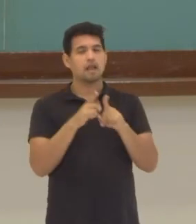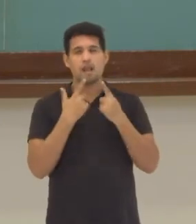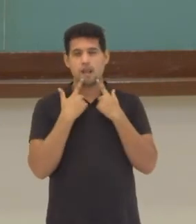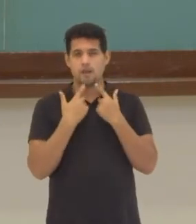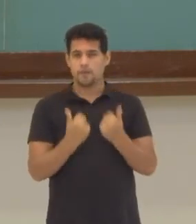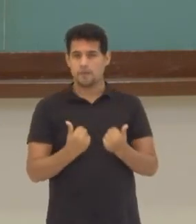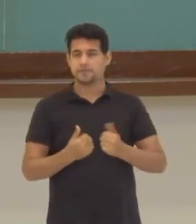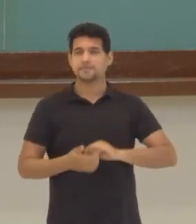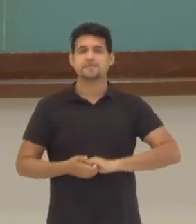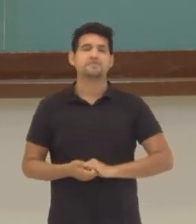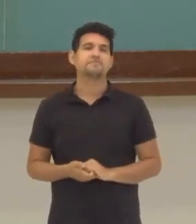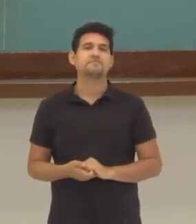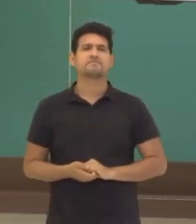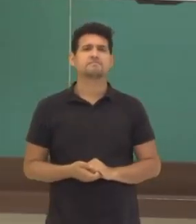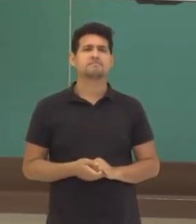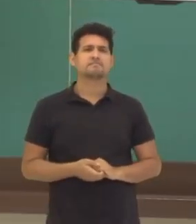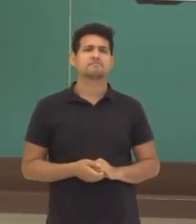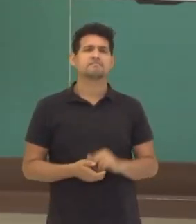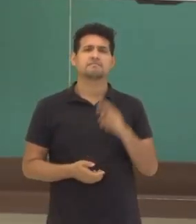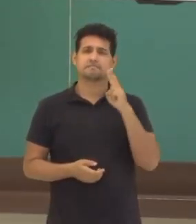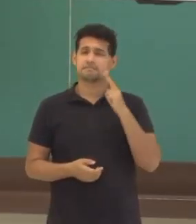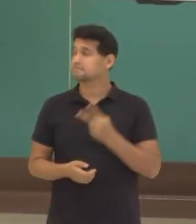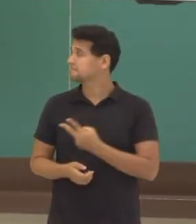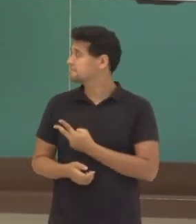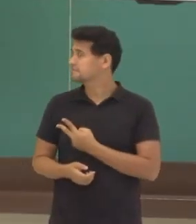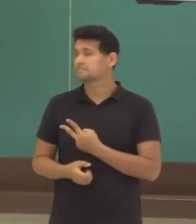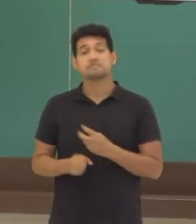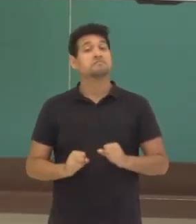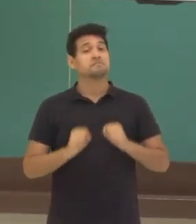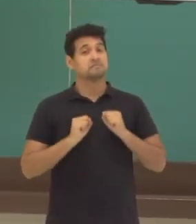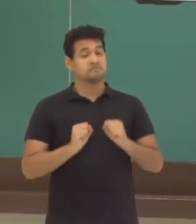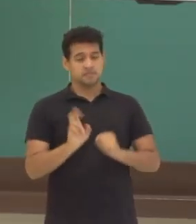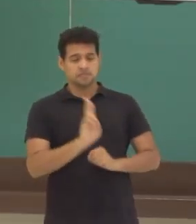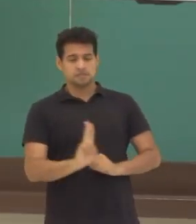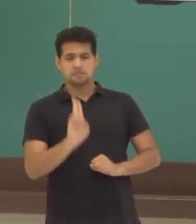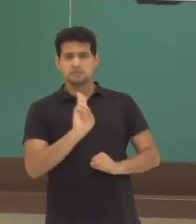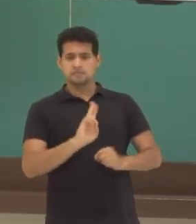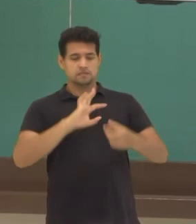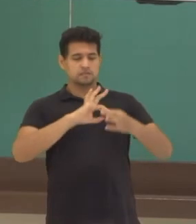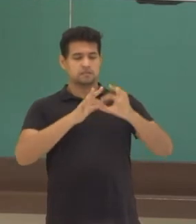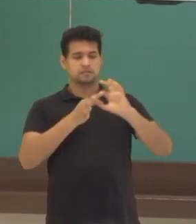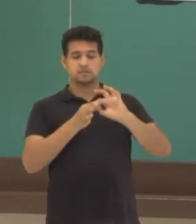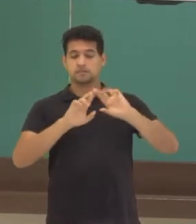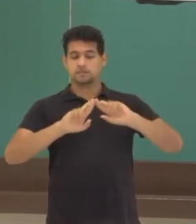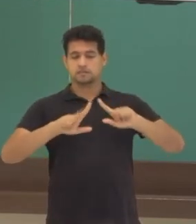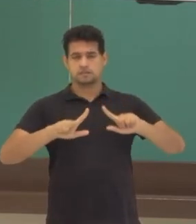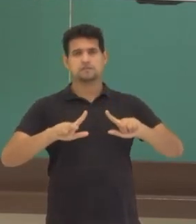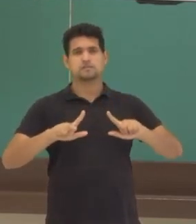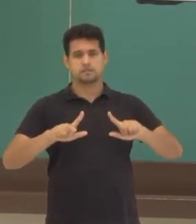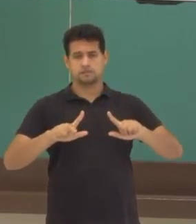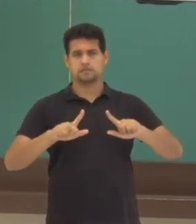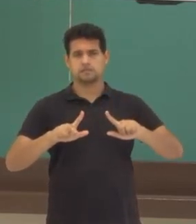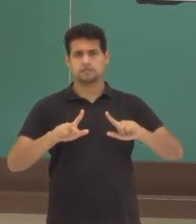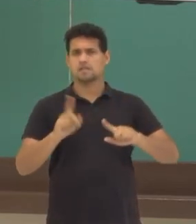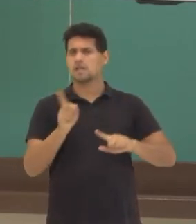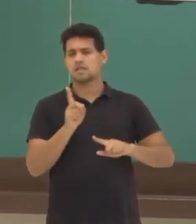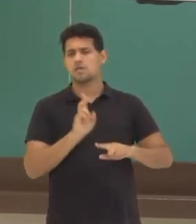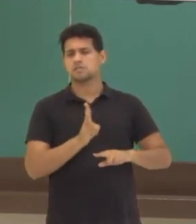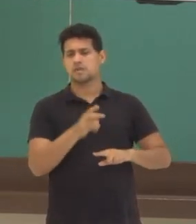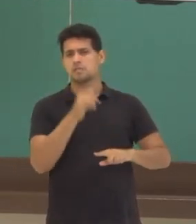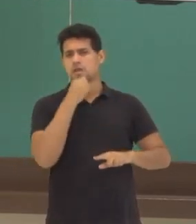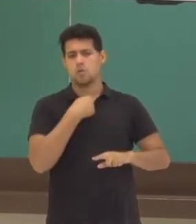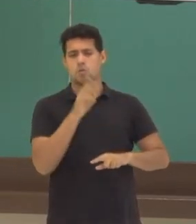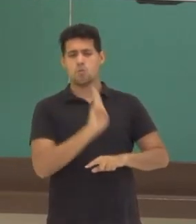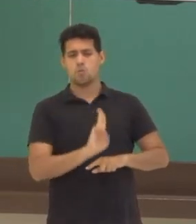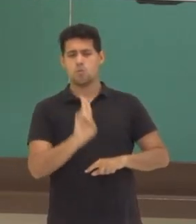linguagem, beleza? Então, olha lá, elas podem ser utilizadas em contextos distintos, né? Nem sempre eu